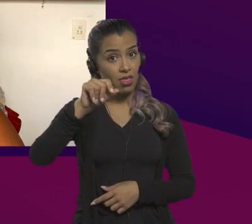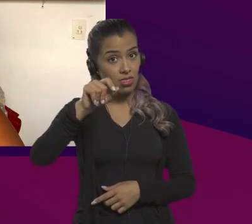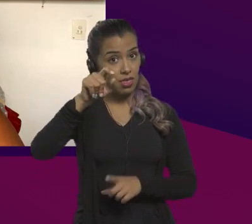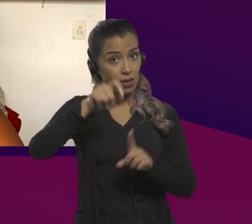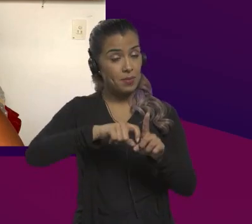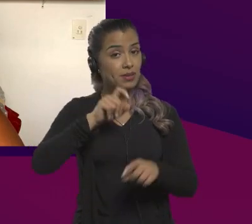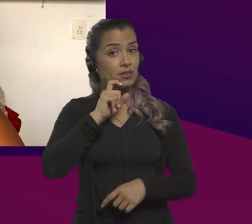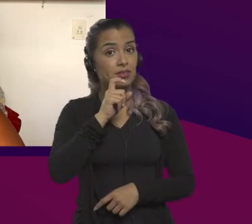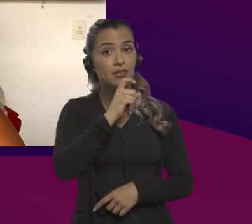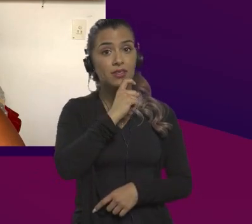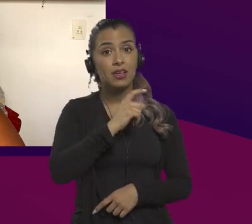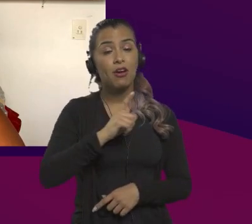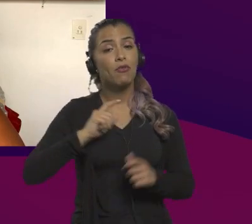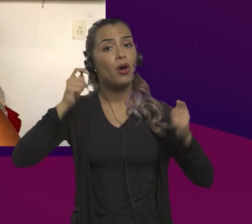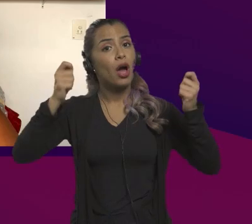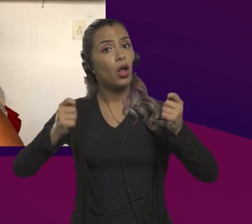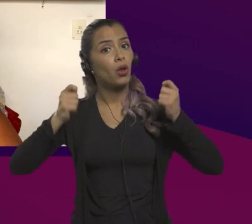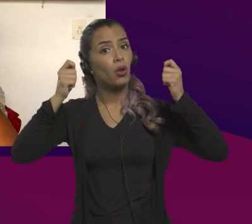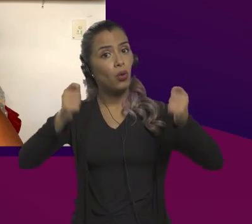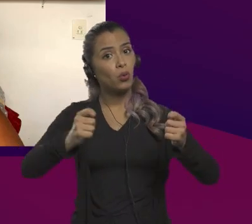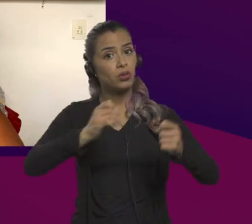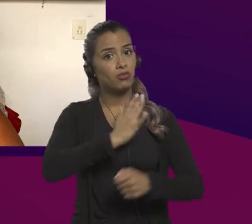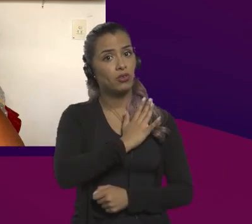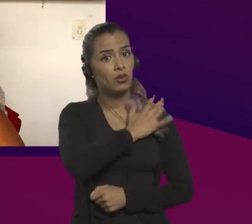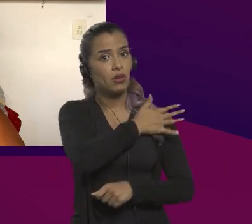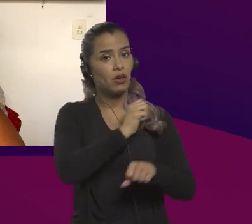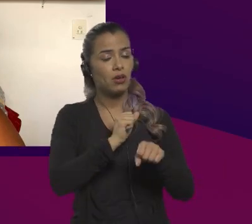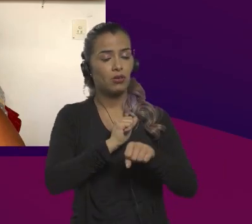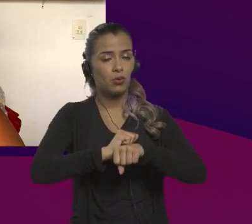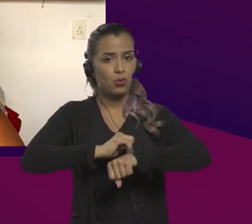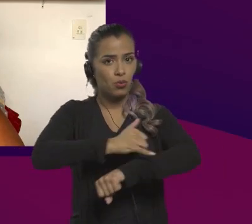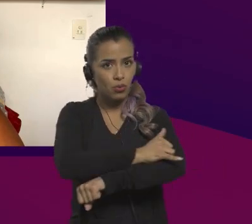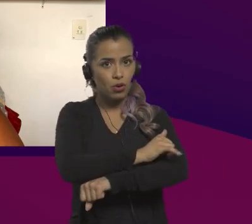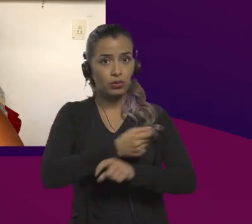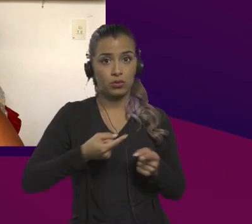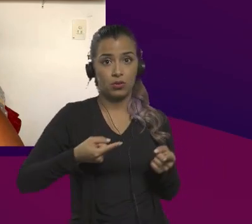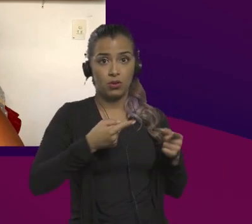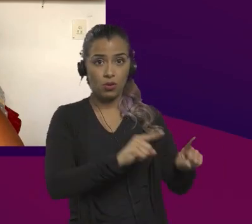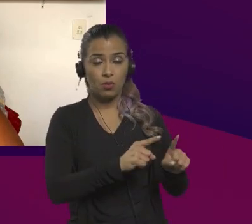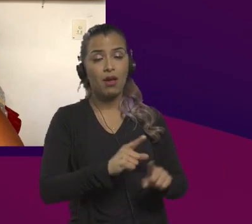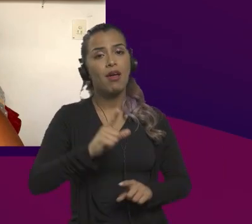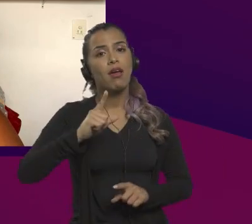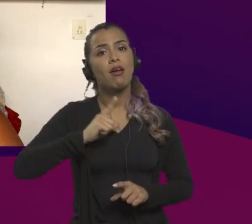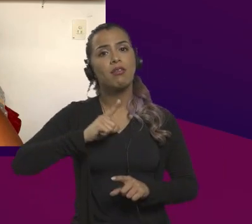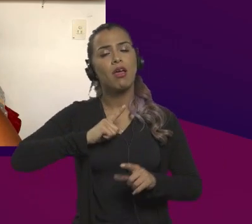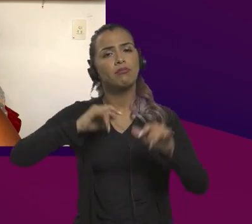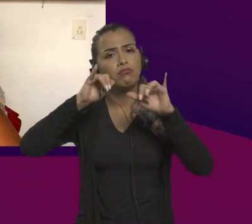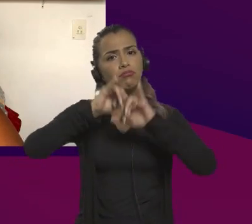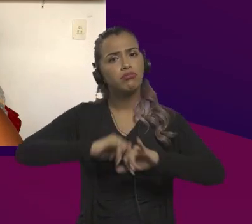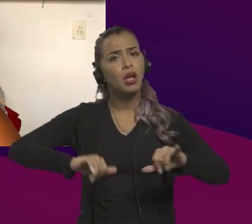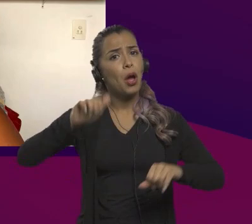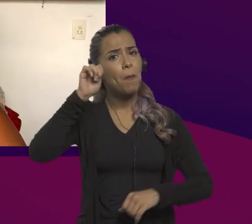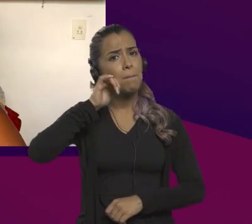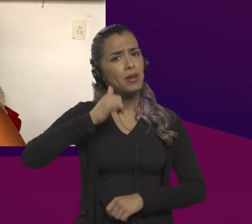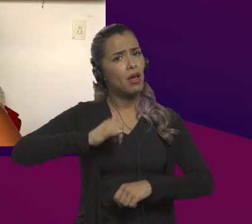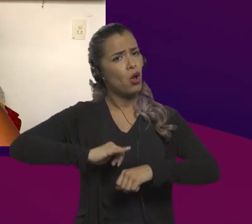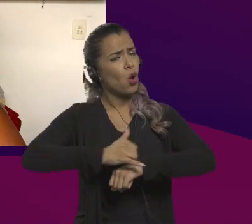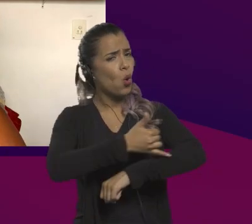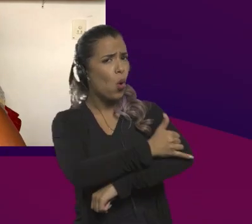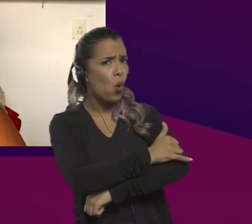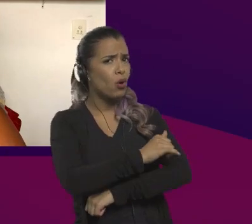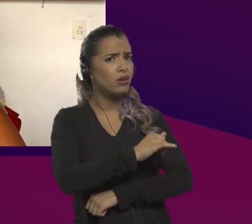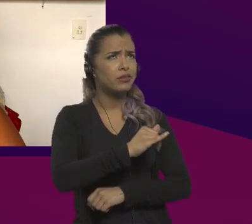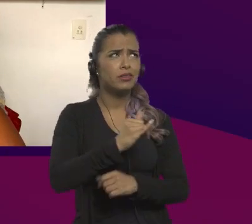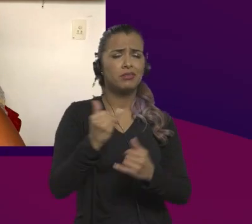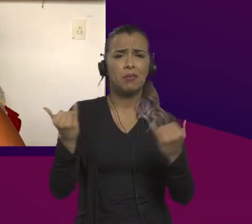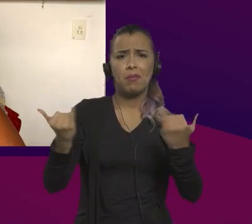luta anti-gordofobia. E aí a gente vê matérias de mulheres que não são magras, mas também não são gordas,